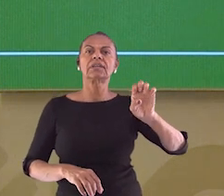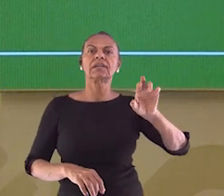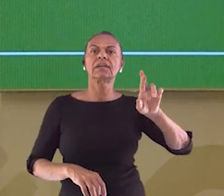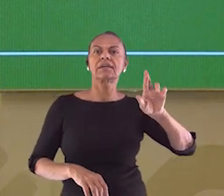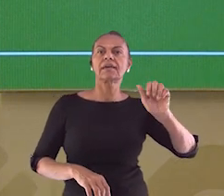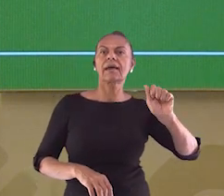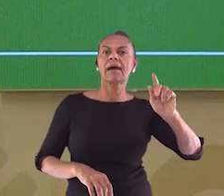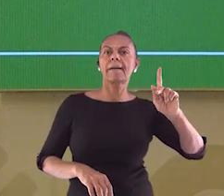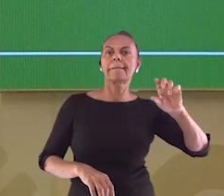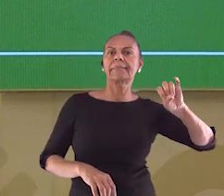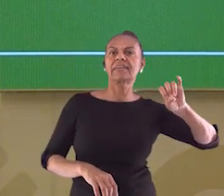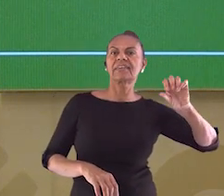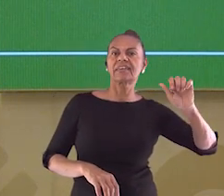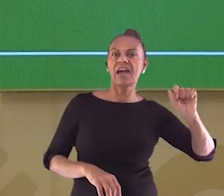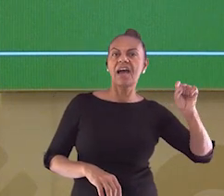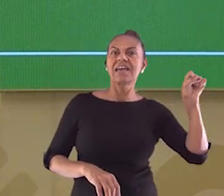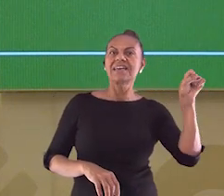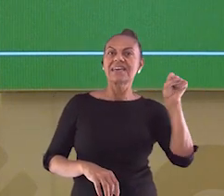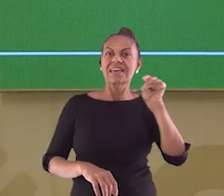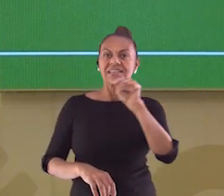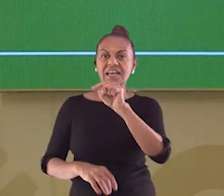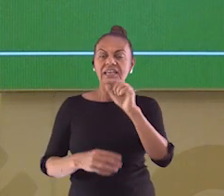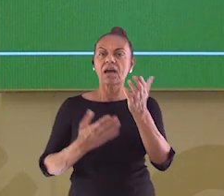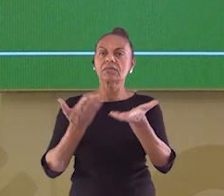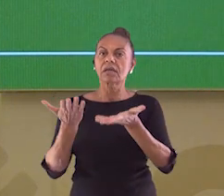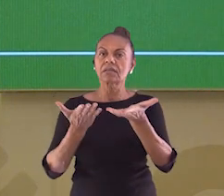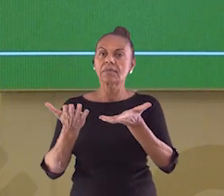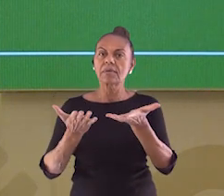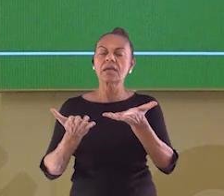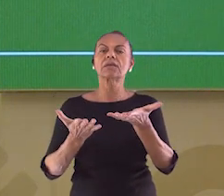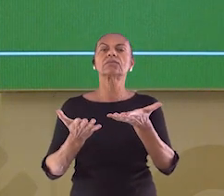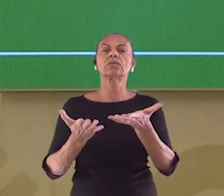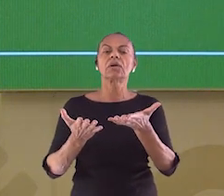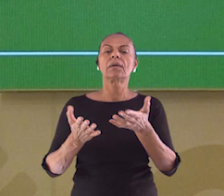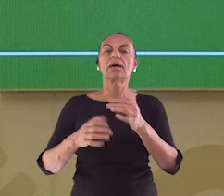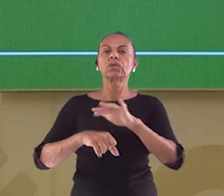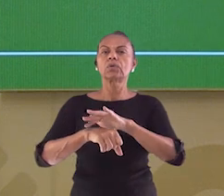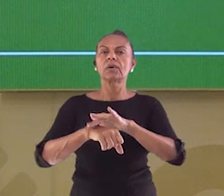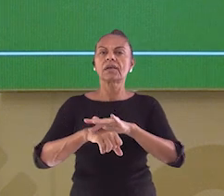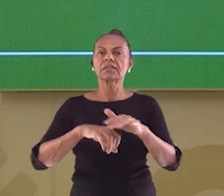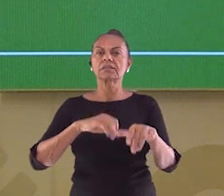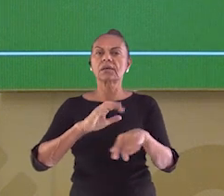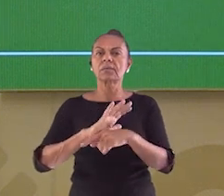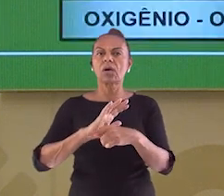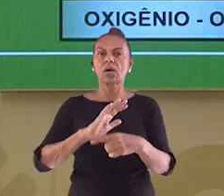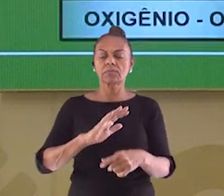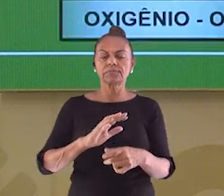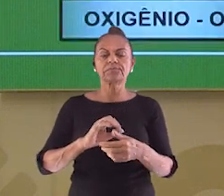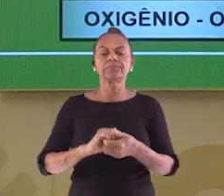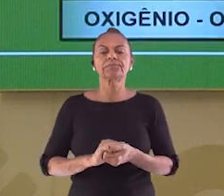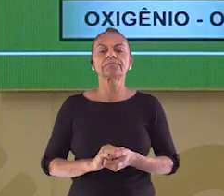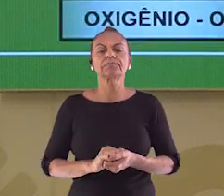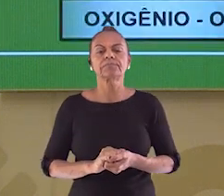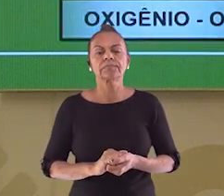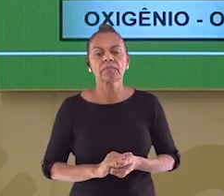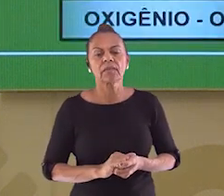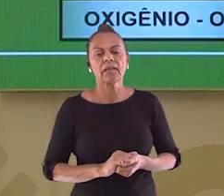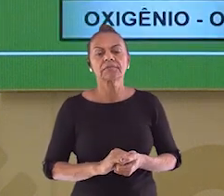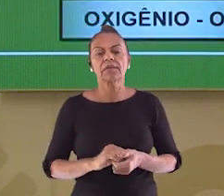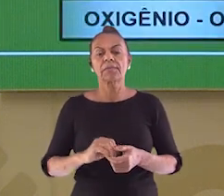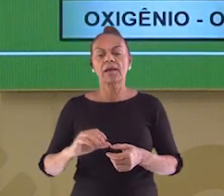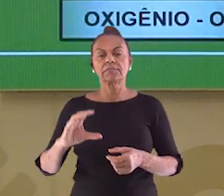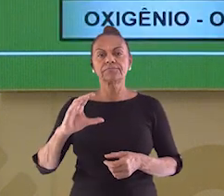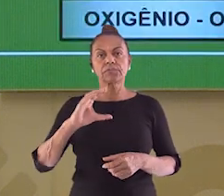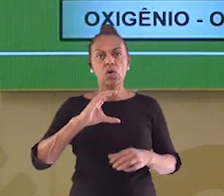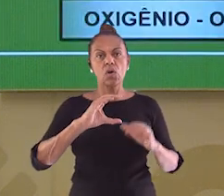de alguns tipos de câncer. A ciência avança e a medicina também. Já no caso do ozônio, que fica